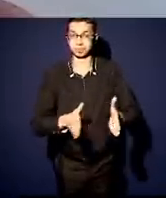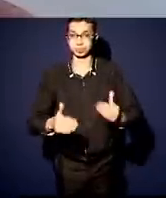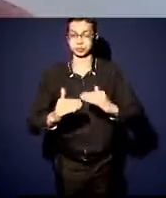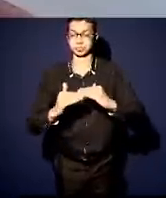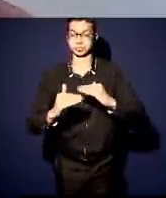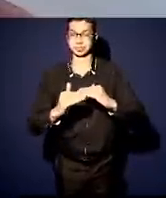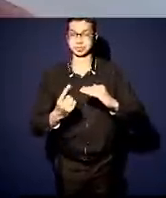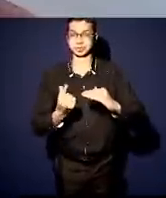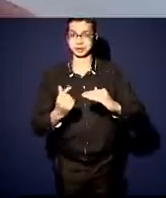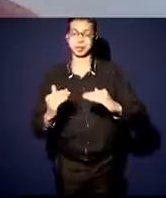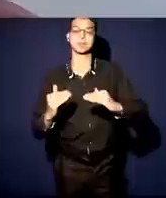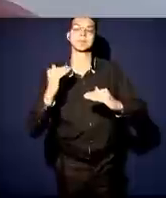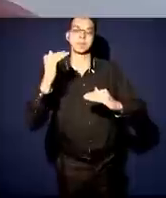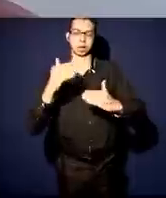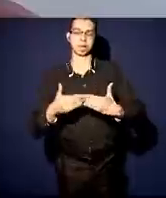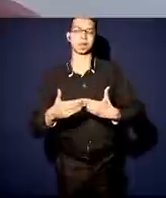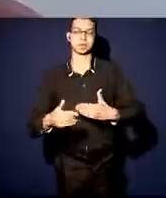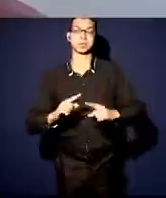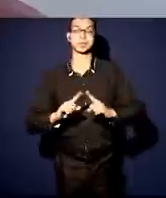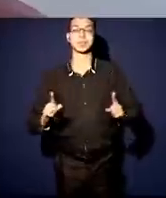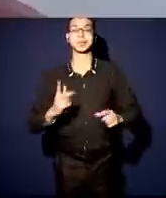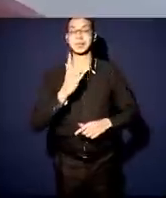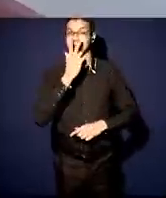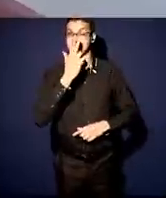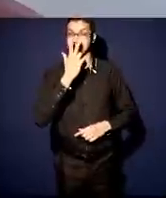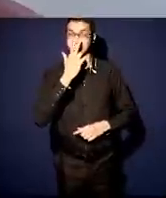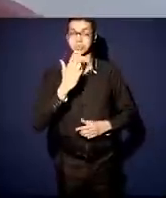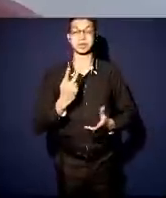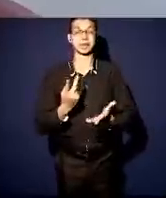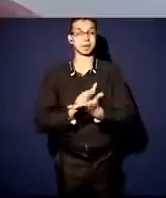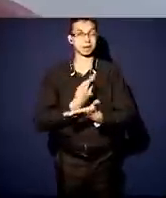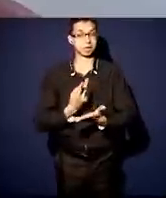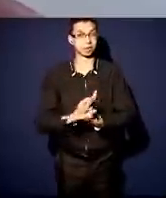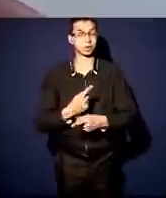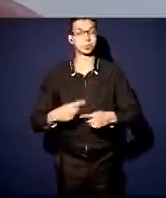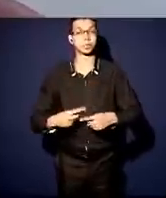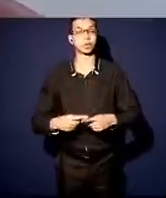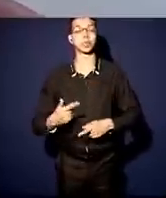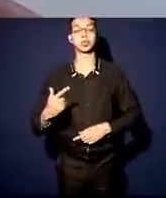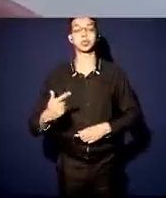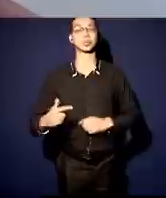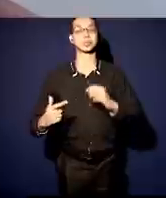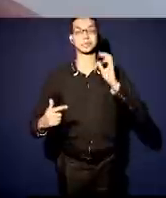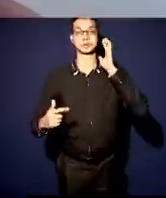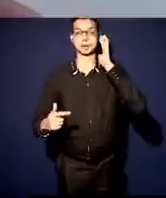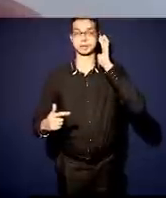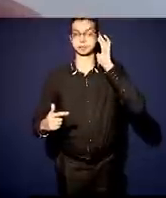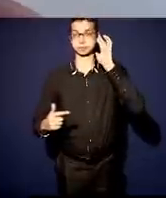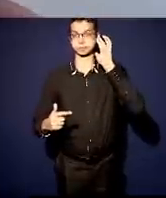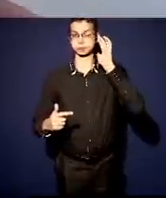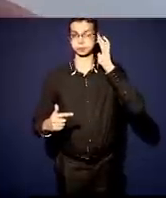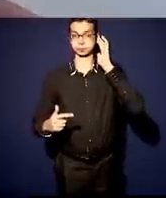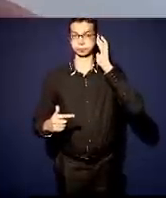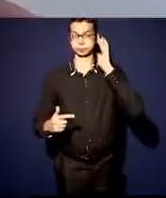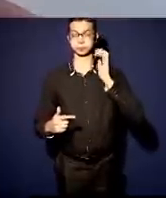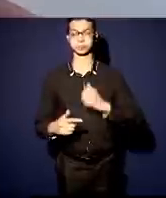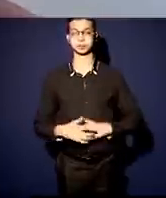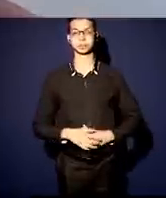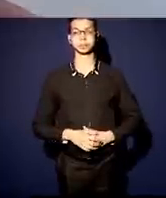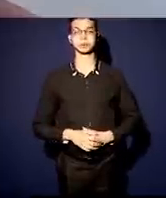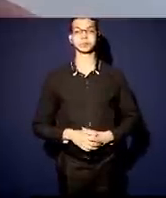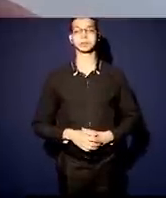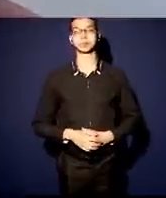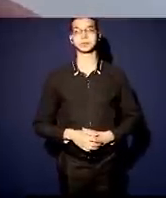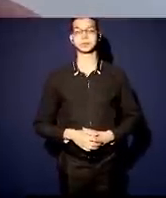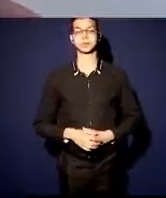está precificando, eu acho que ali é que está o erro. Eu acho que a gente não vai ter tantos cortes na velocidade que o mercado acha.